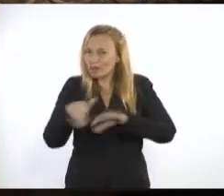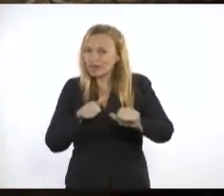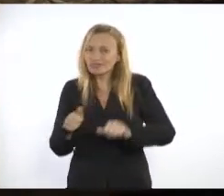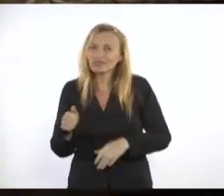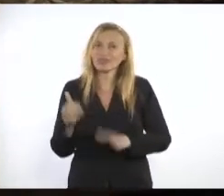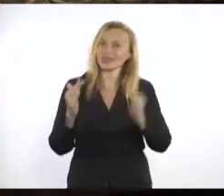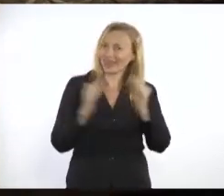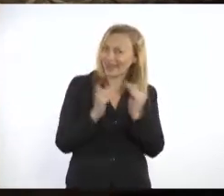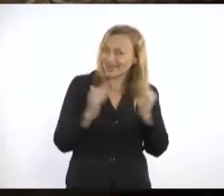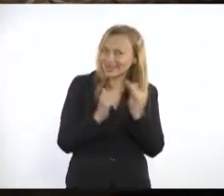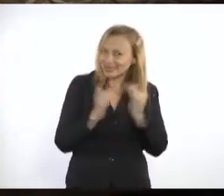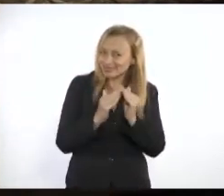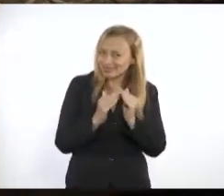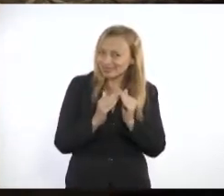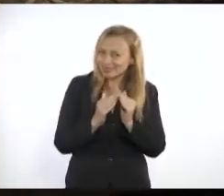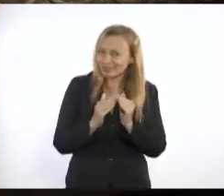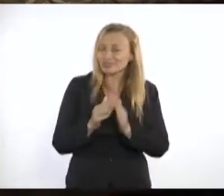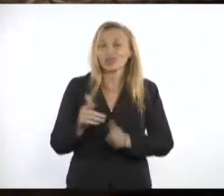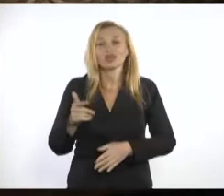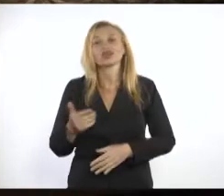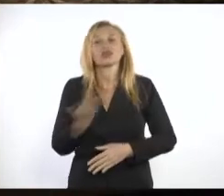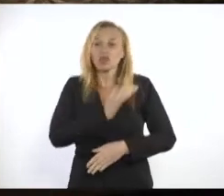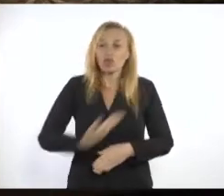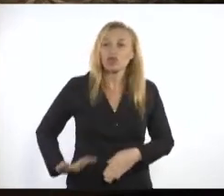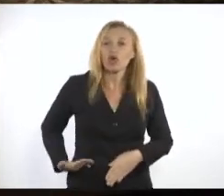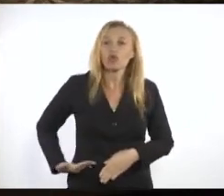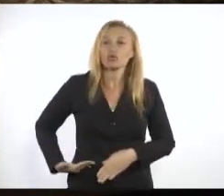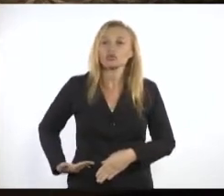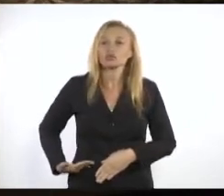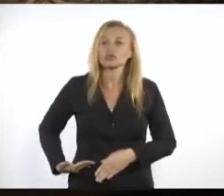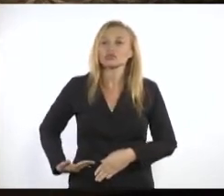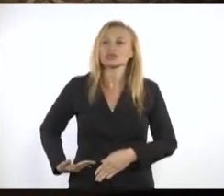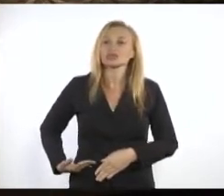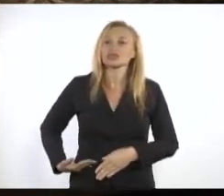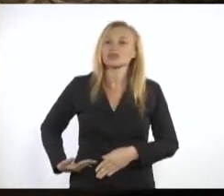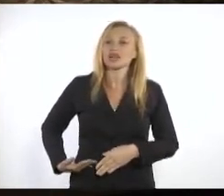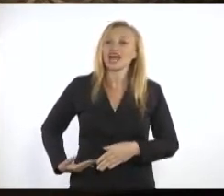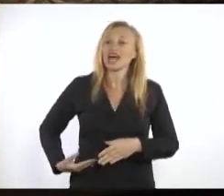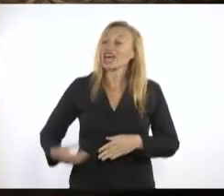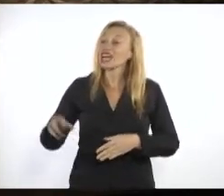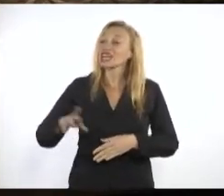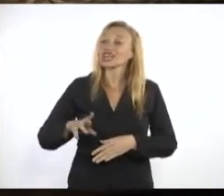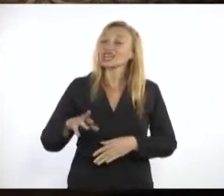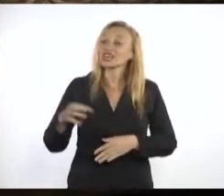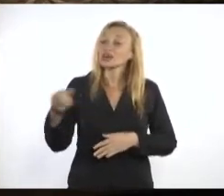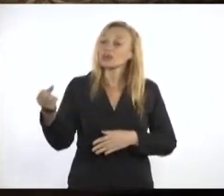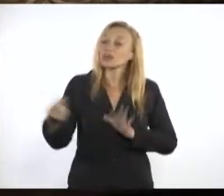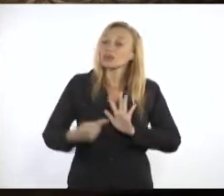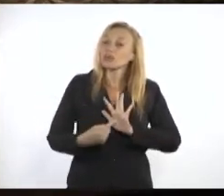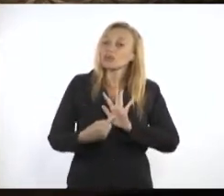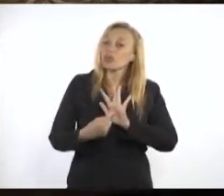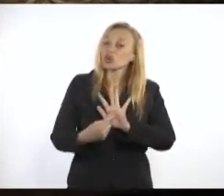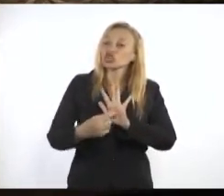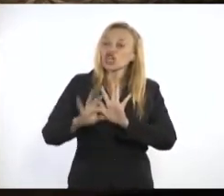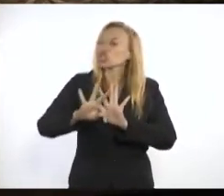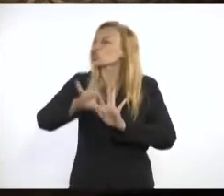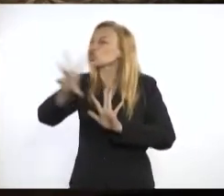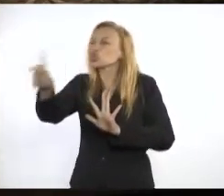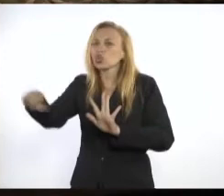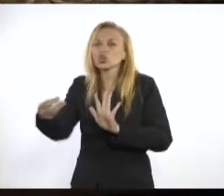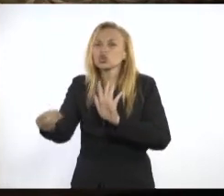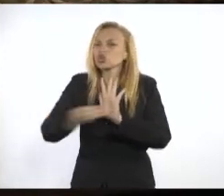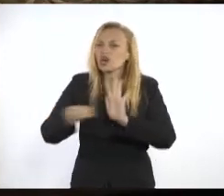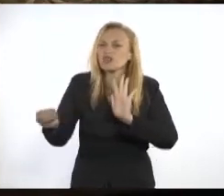casa ao governo para prestar contas da sua irresponsabilidade,